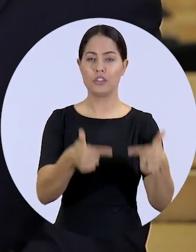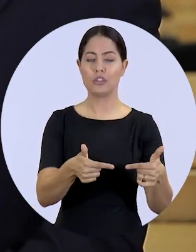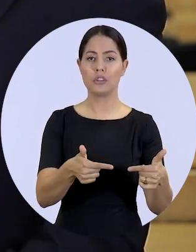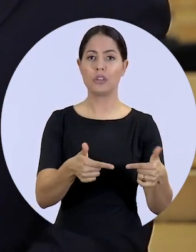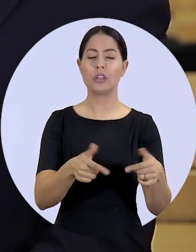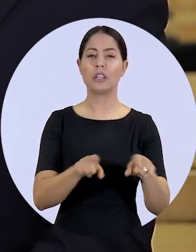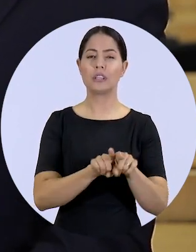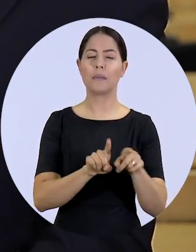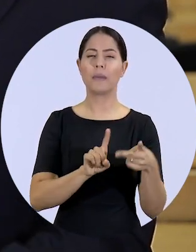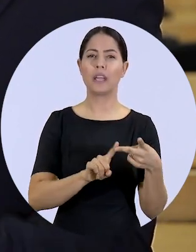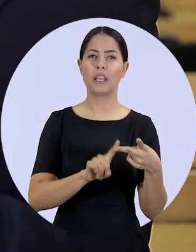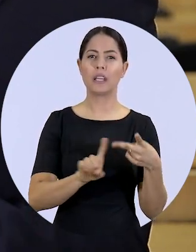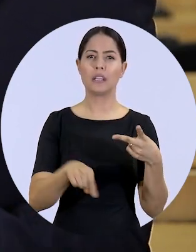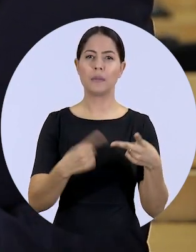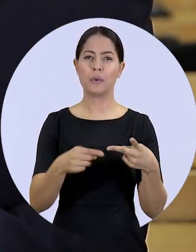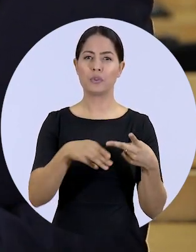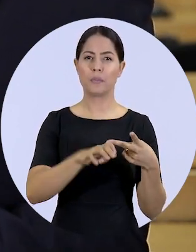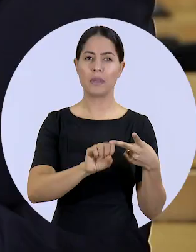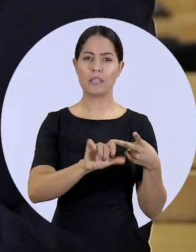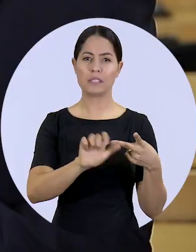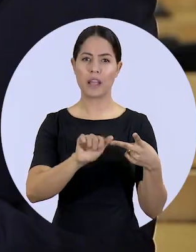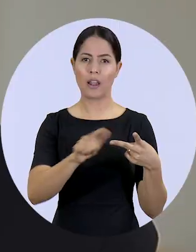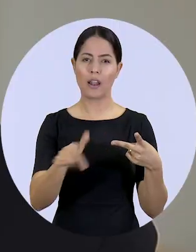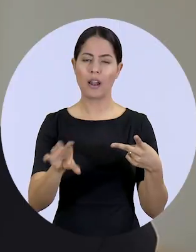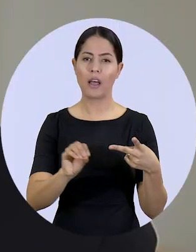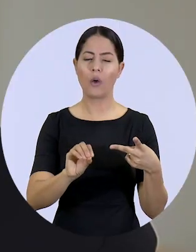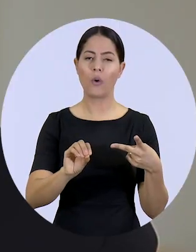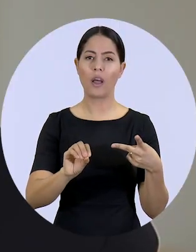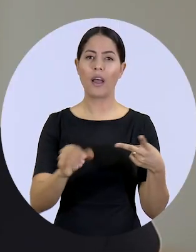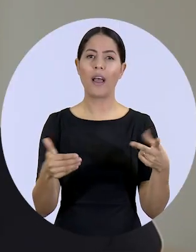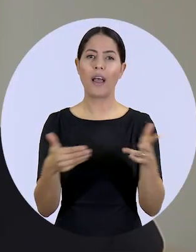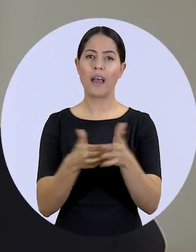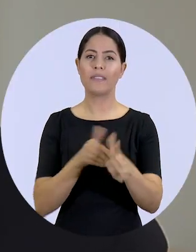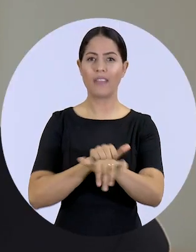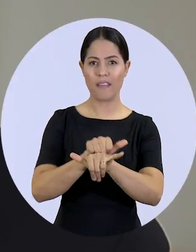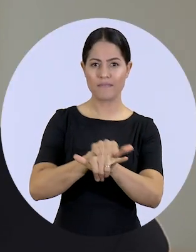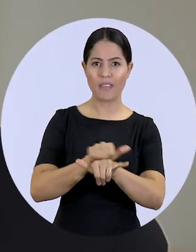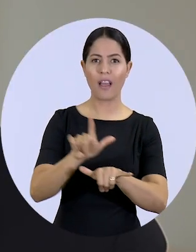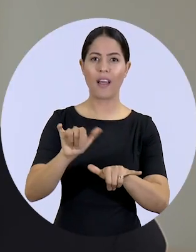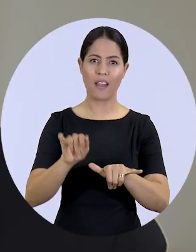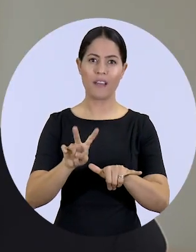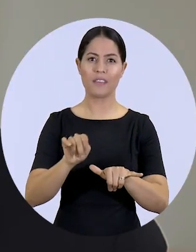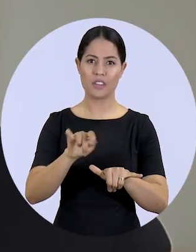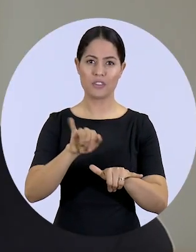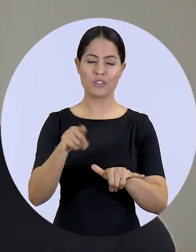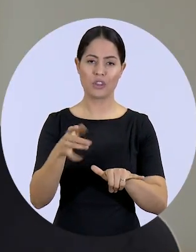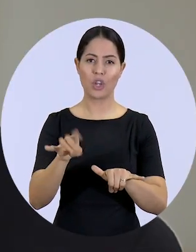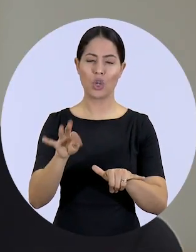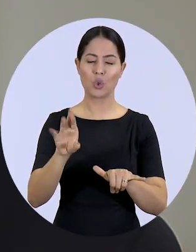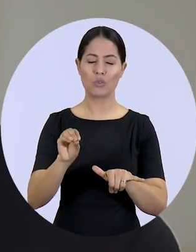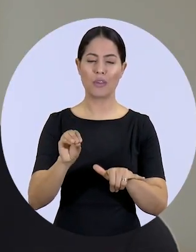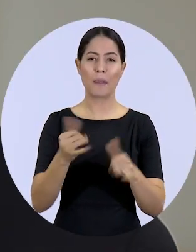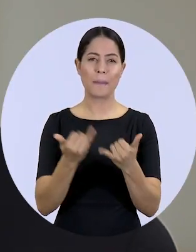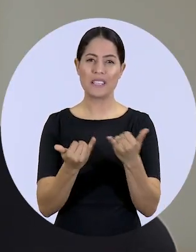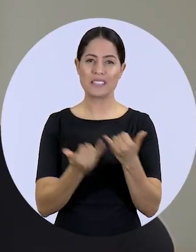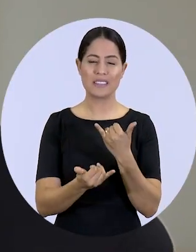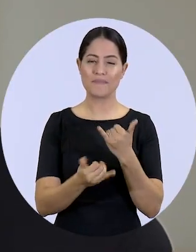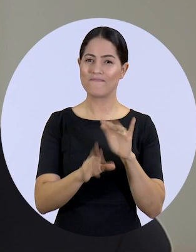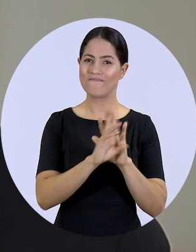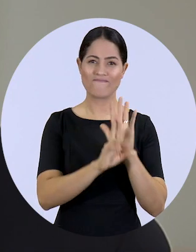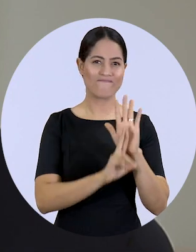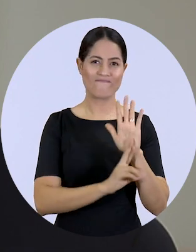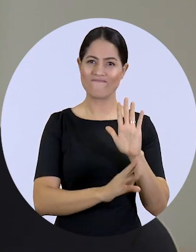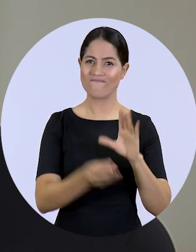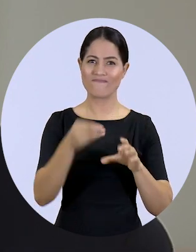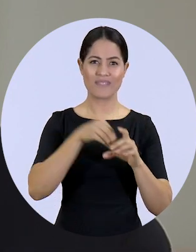do julgamento do processo do Mensalão até o início da Lava Jato, as empresas tinham um compliance para inglês ver. Era um compliance que